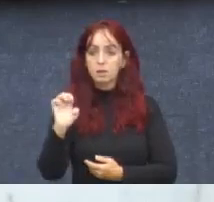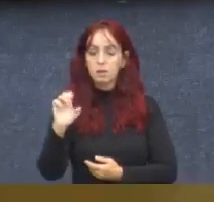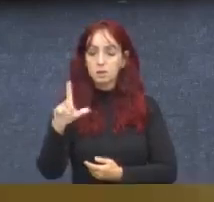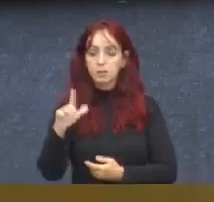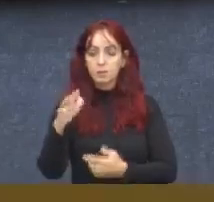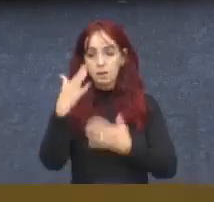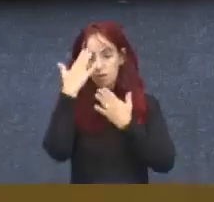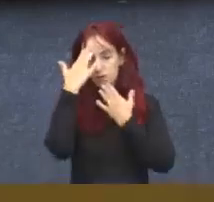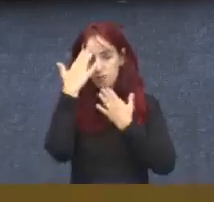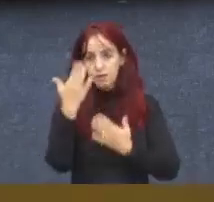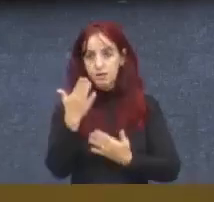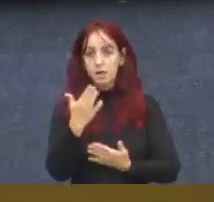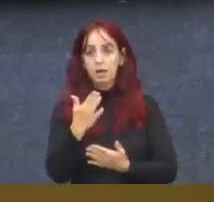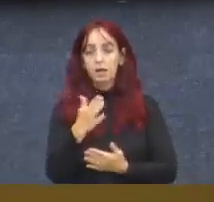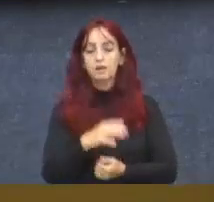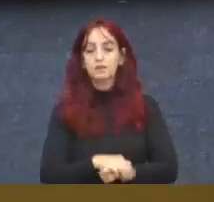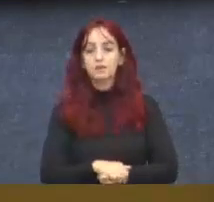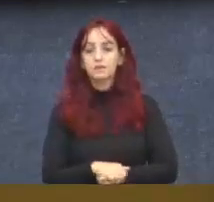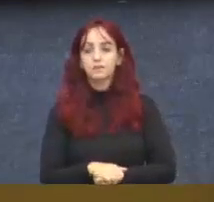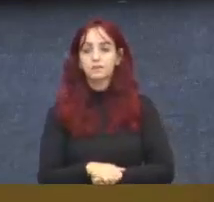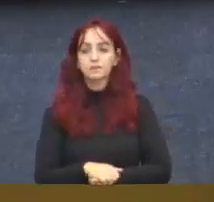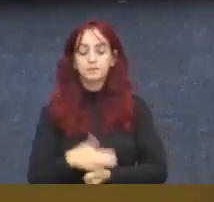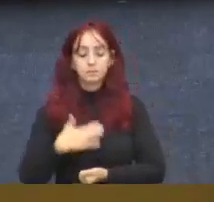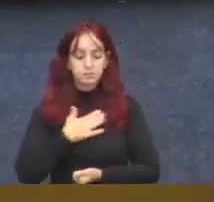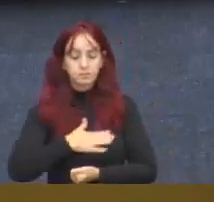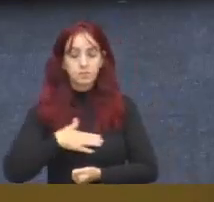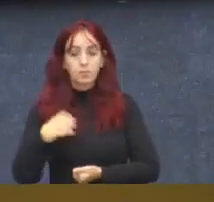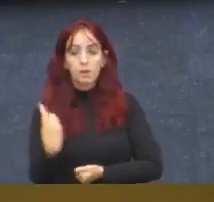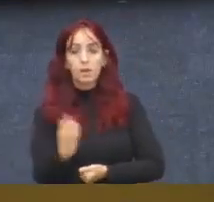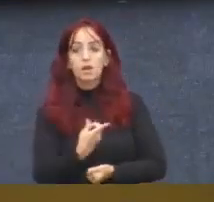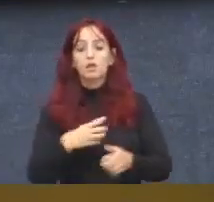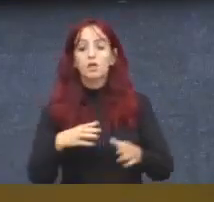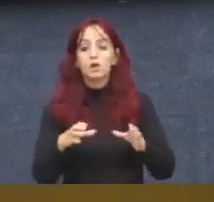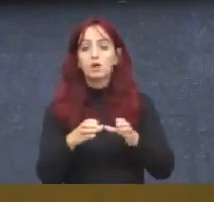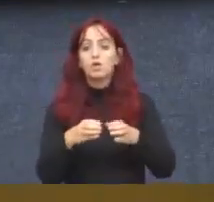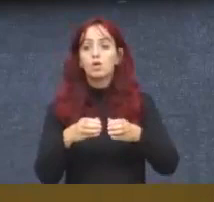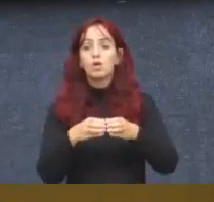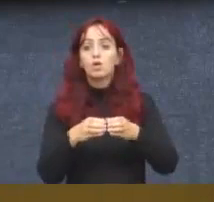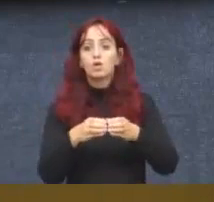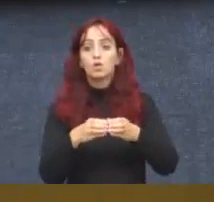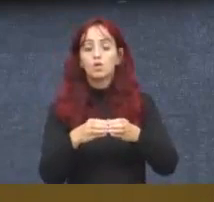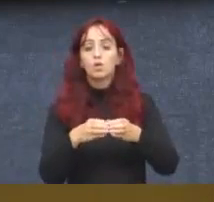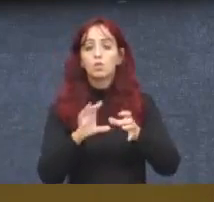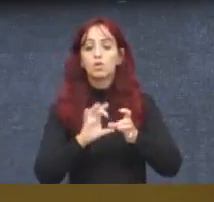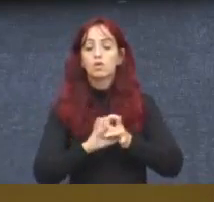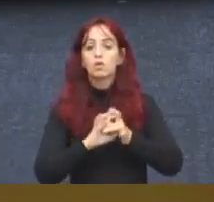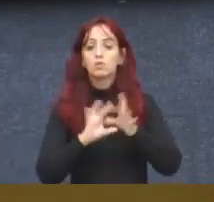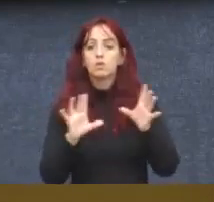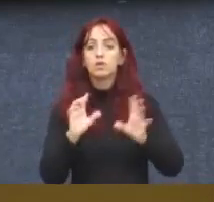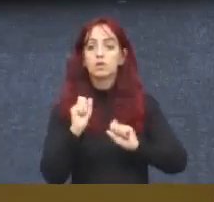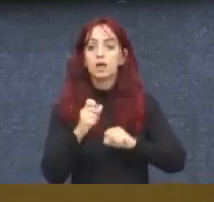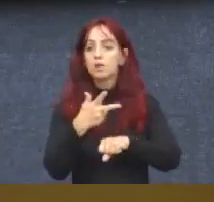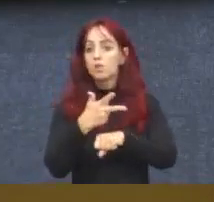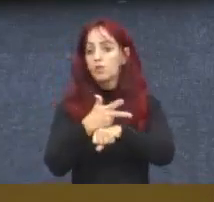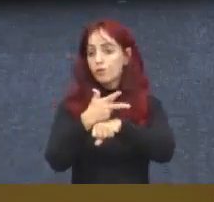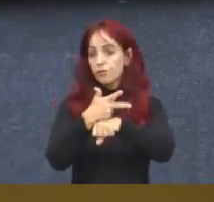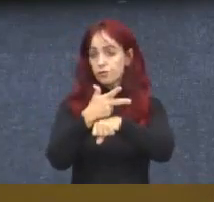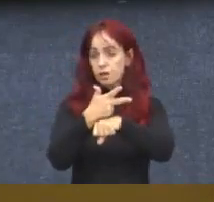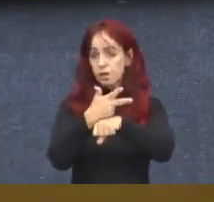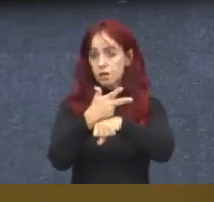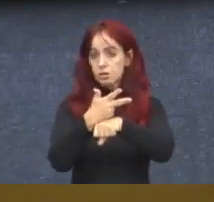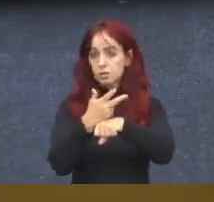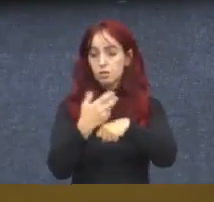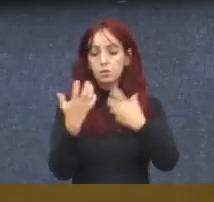Obrigado, secretário-geral. Eu gostaria que a nossa equipe querida disponibilizasse um vídeo que eu quero